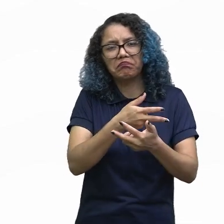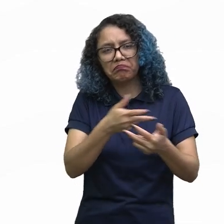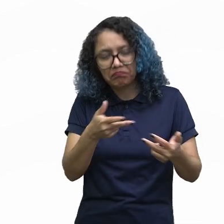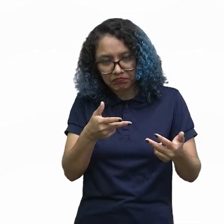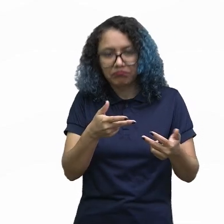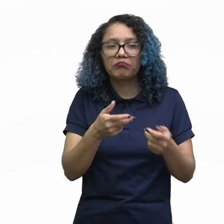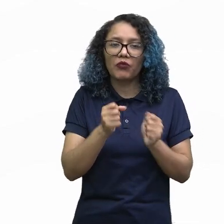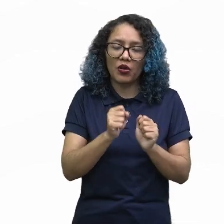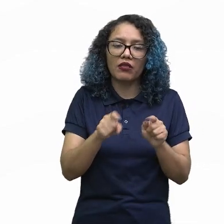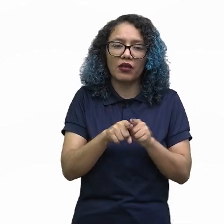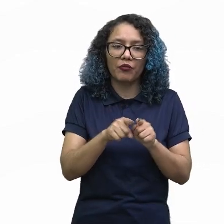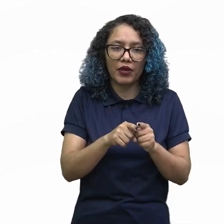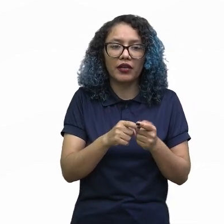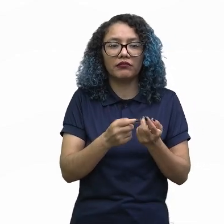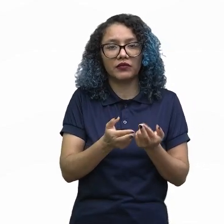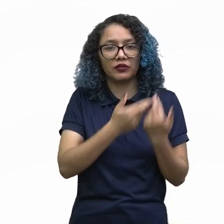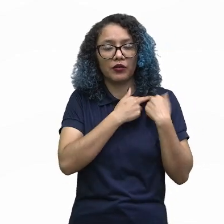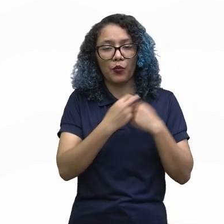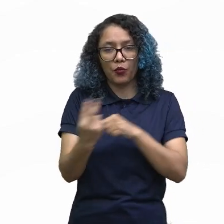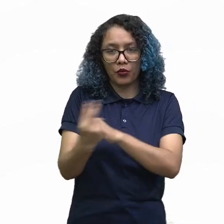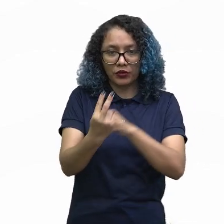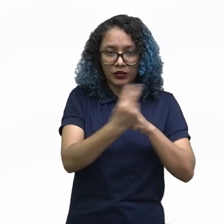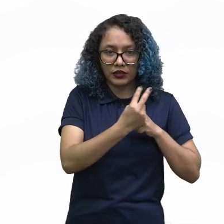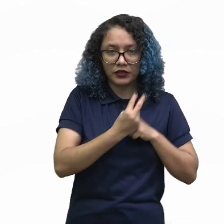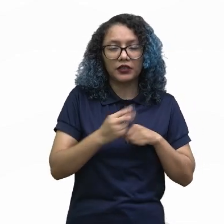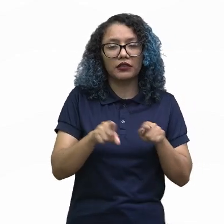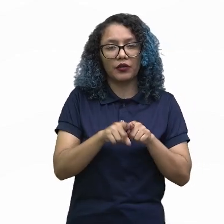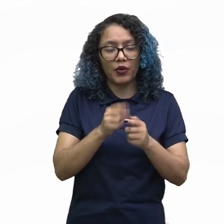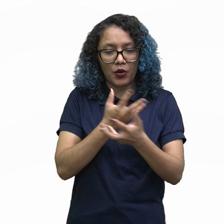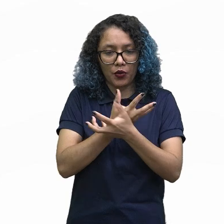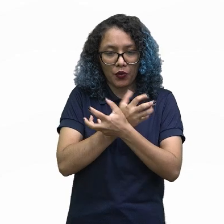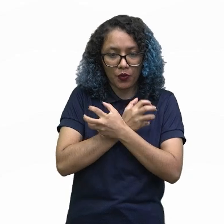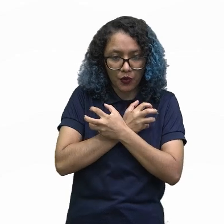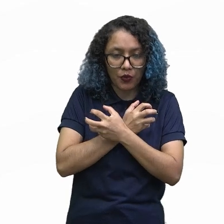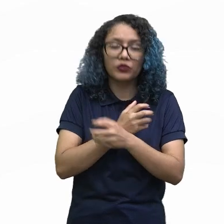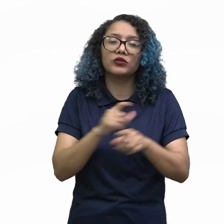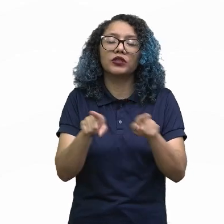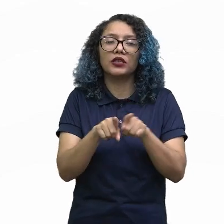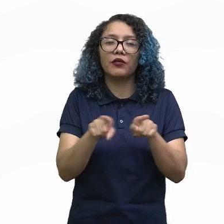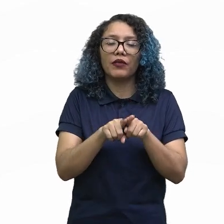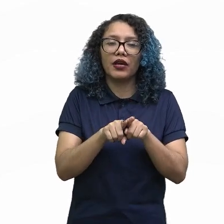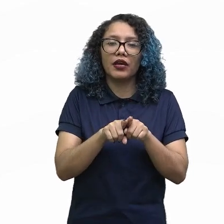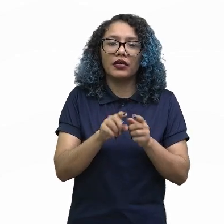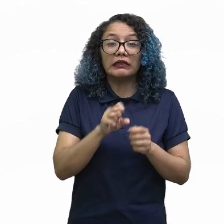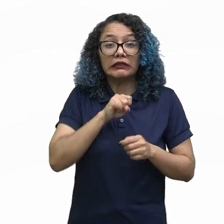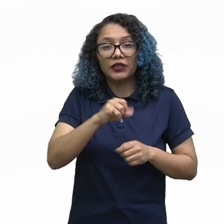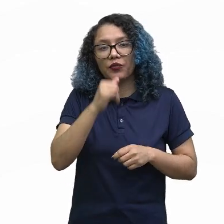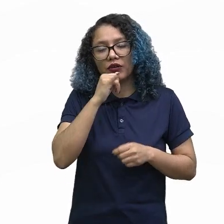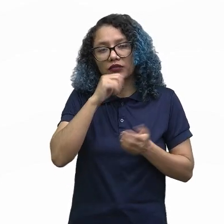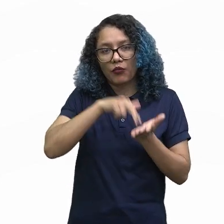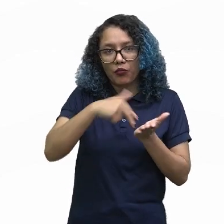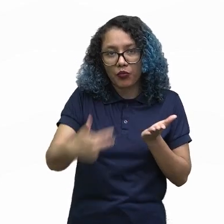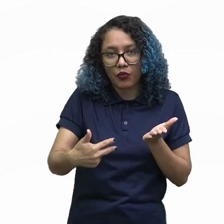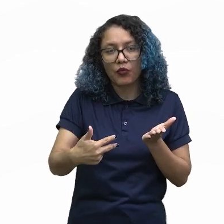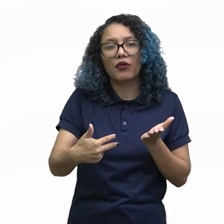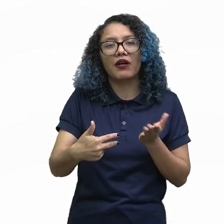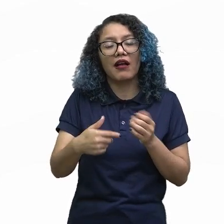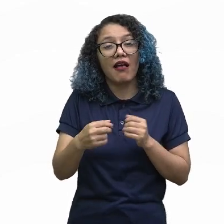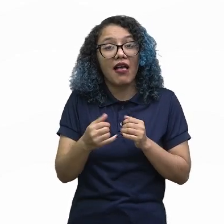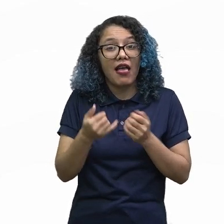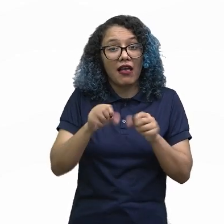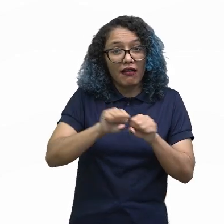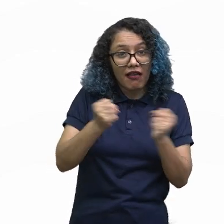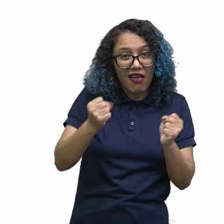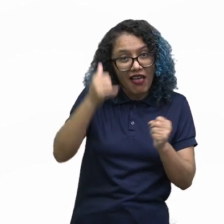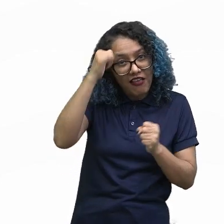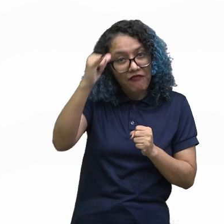função aí também de, além de proteger os nossos ossos, né, e proteger no caso de uma queda, por exemplo, para que evite uma fratura.